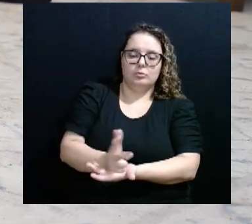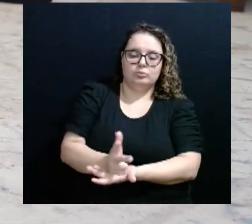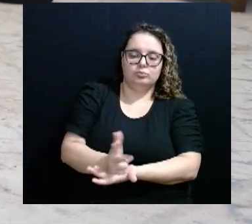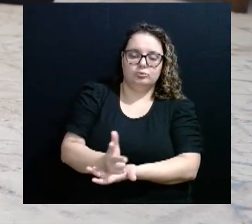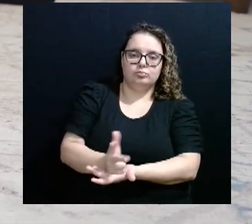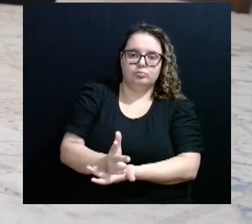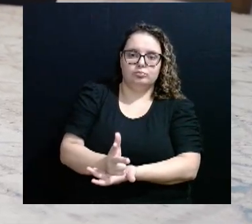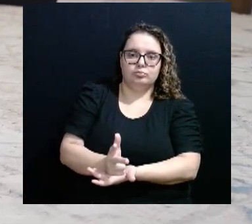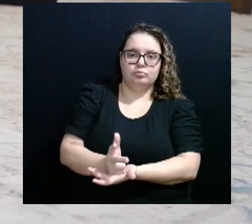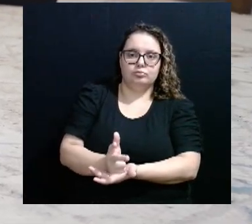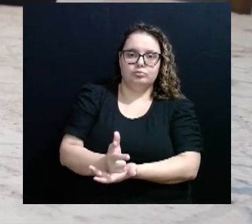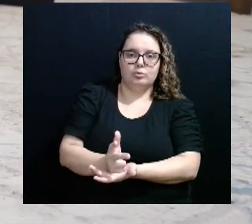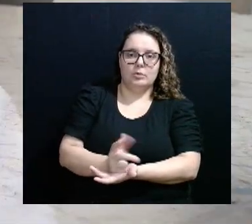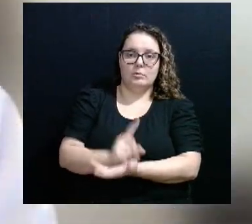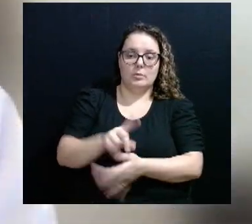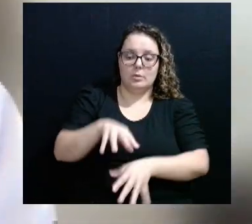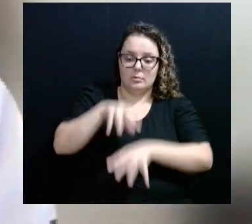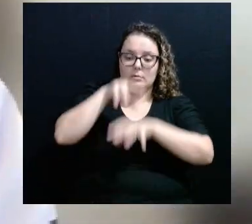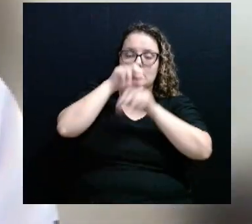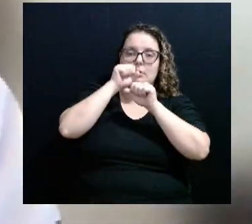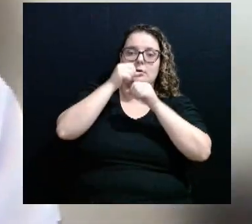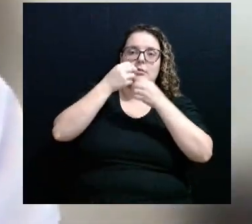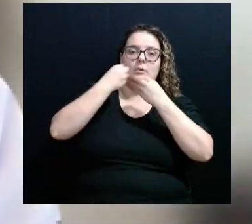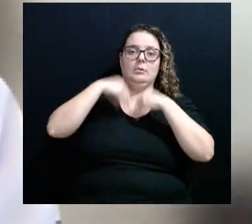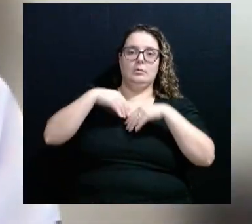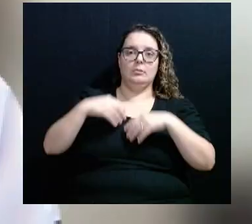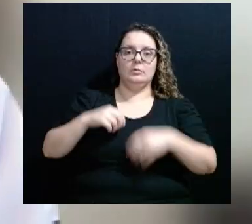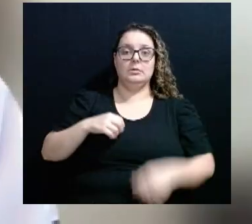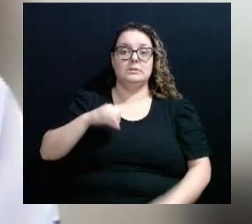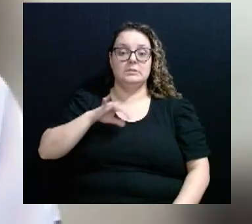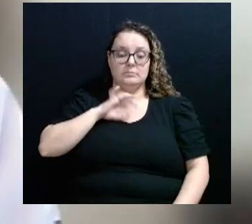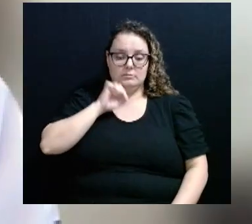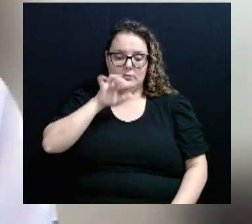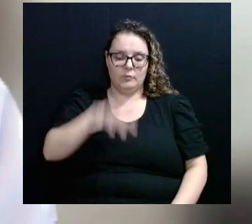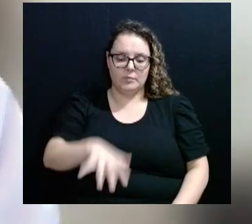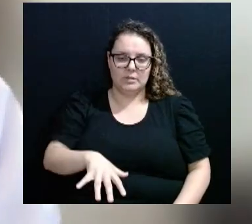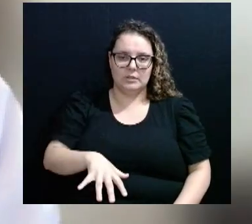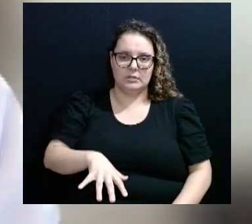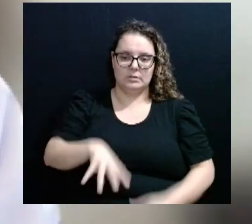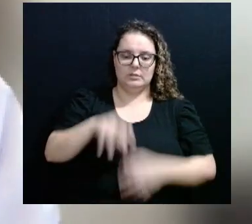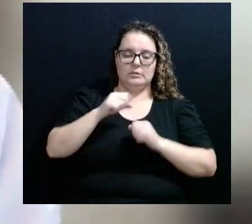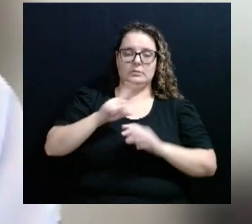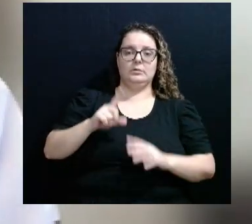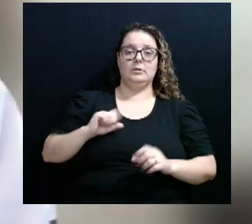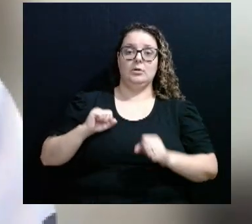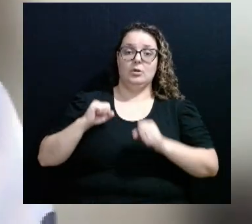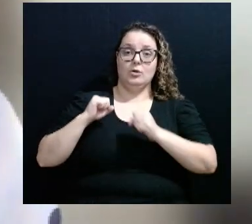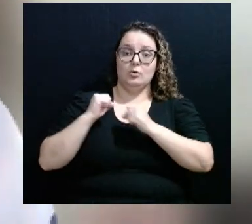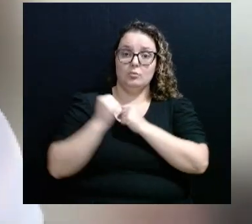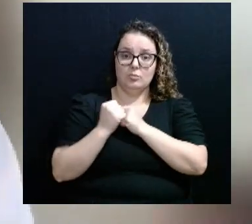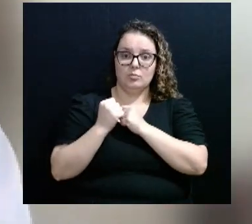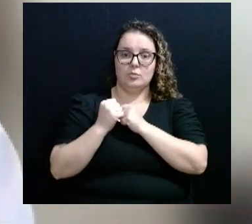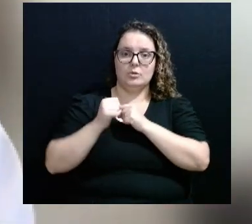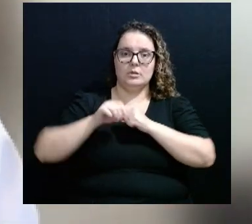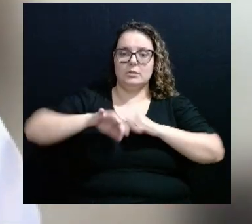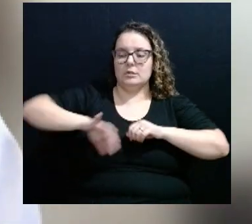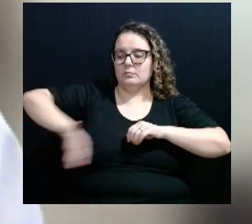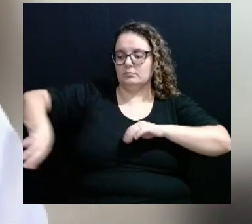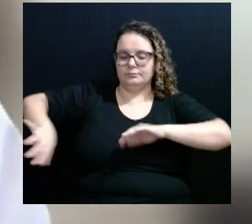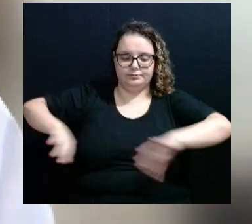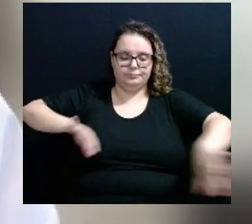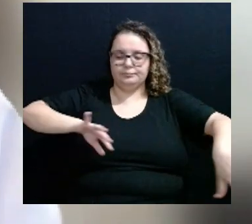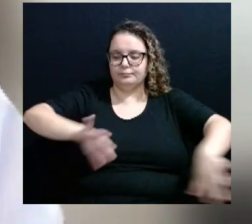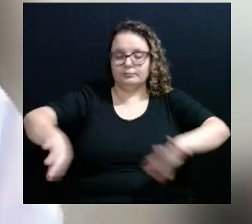ela não aspire por acaso se ela tiver um vômito, né? Proteger, tirar